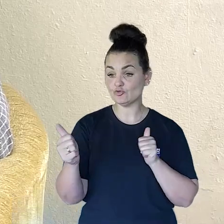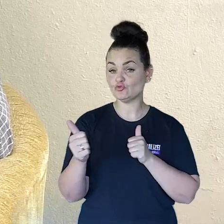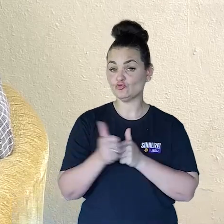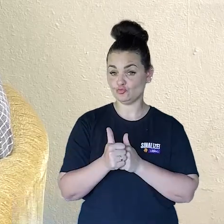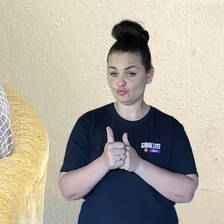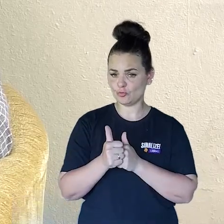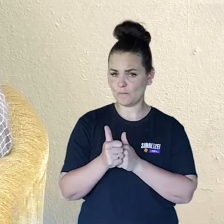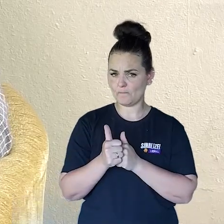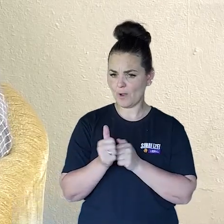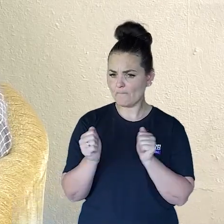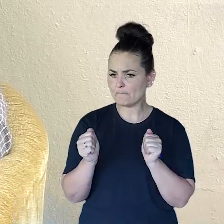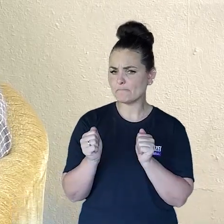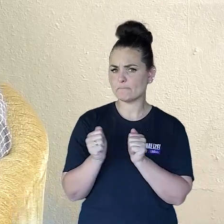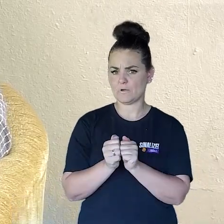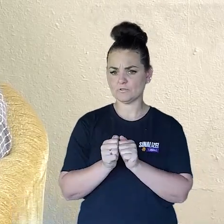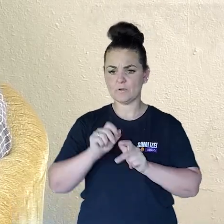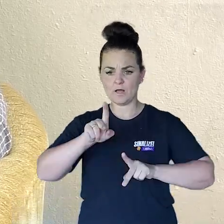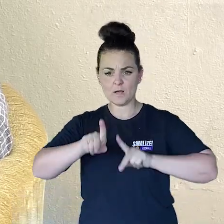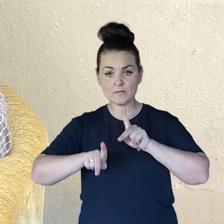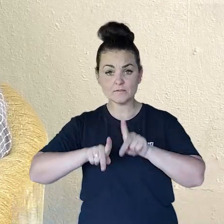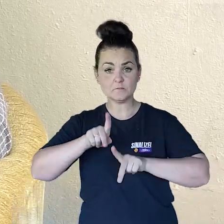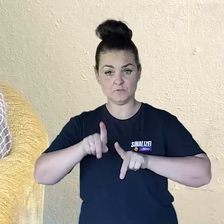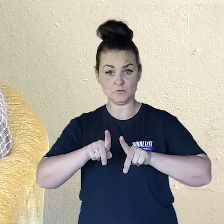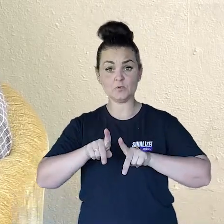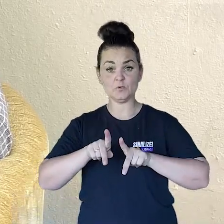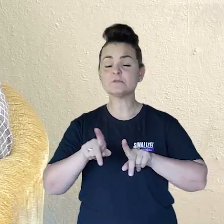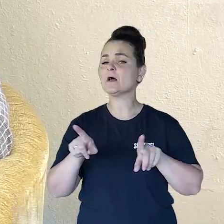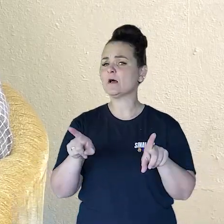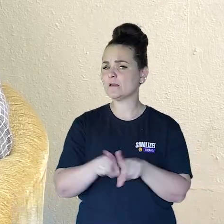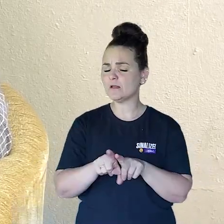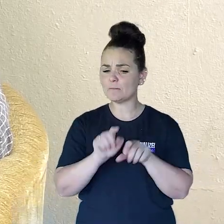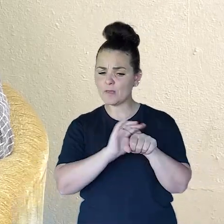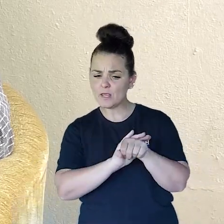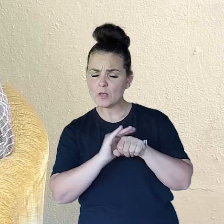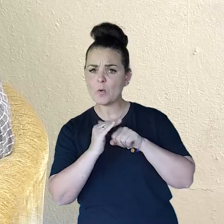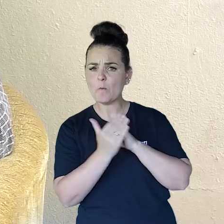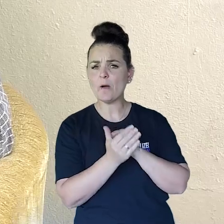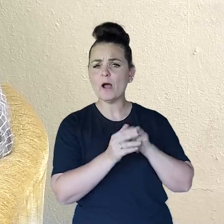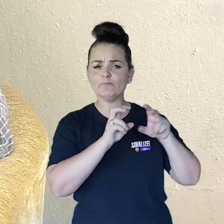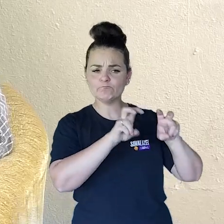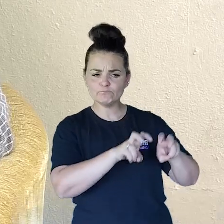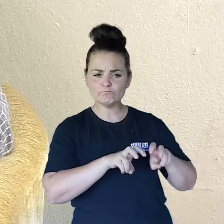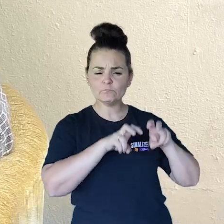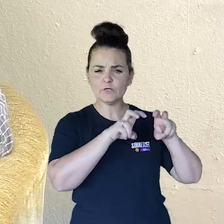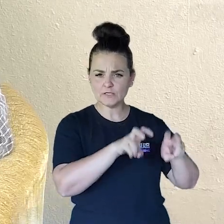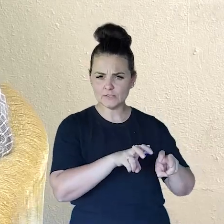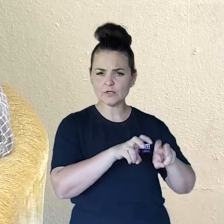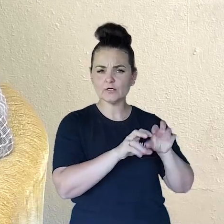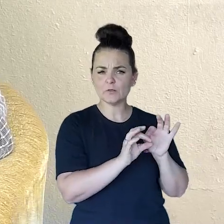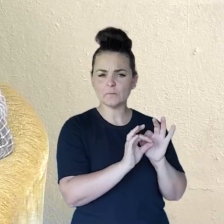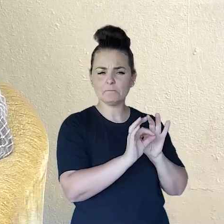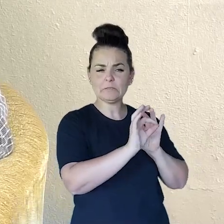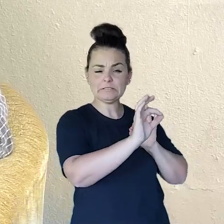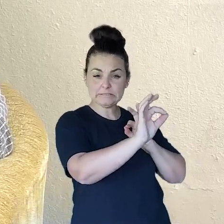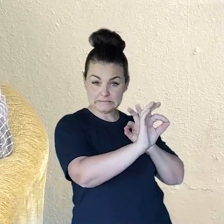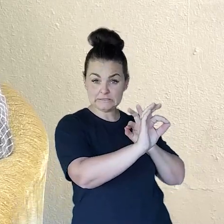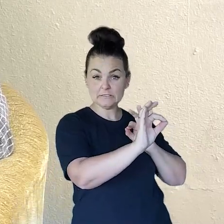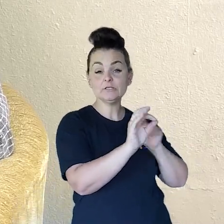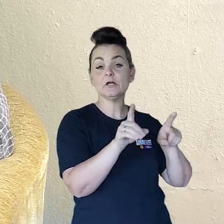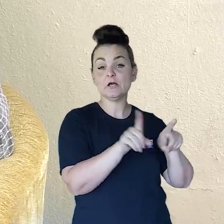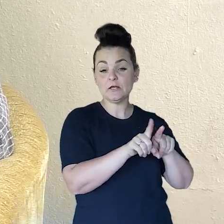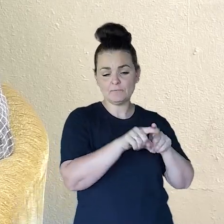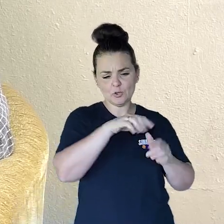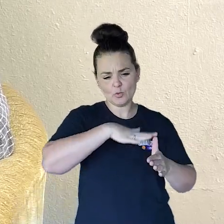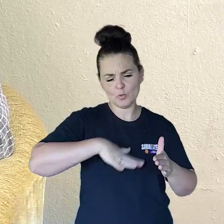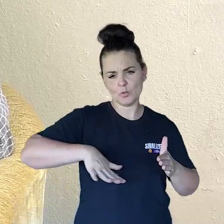precisam, Principalmente no interior do nosso município, acompanhando aquelas demandas das pessoas mais vulneráveis da